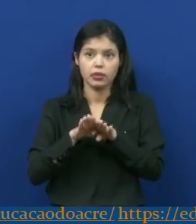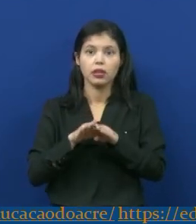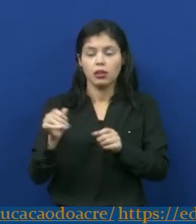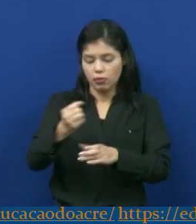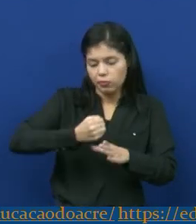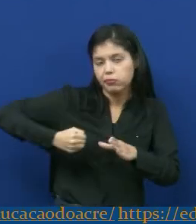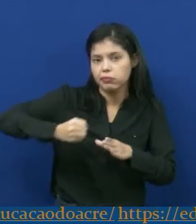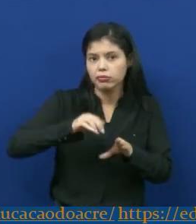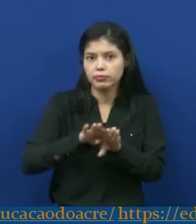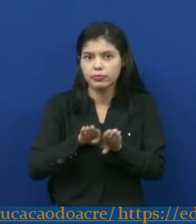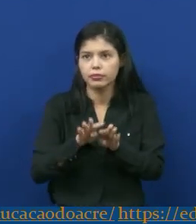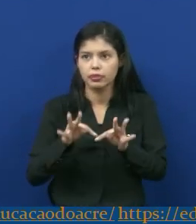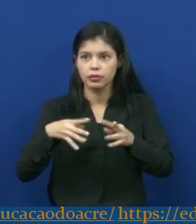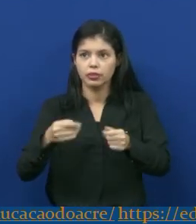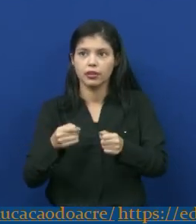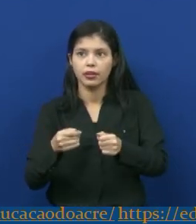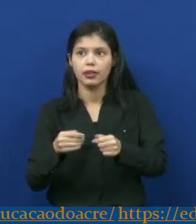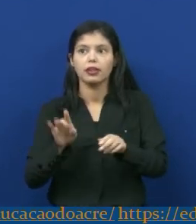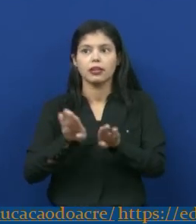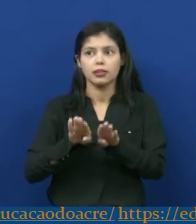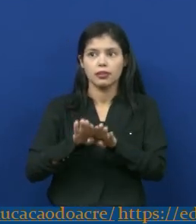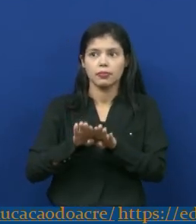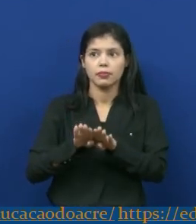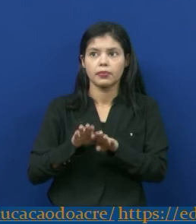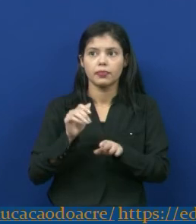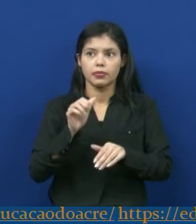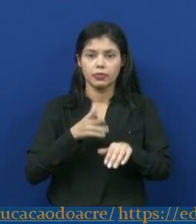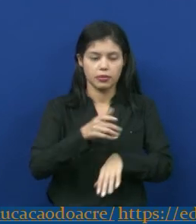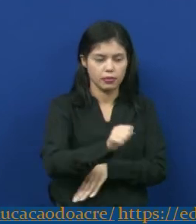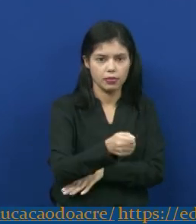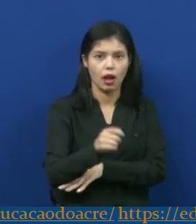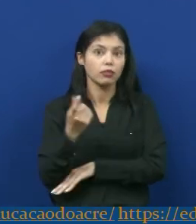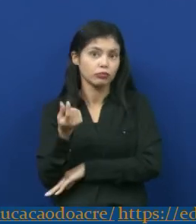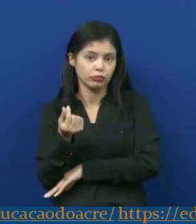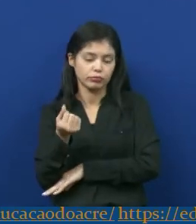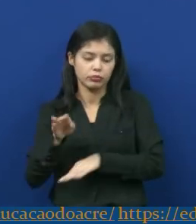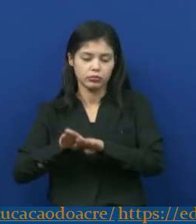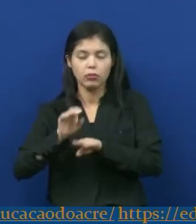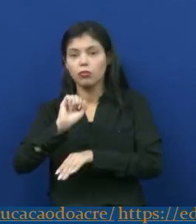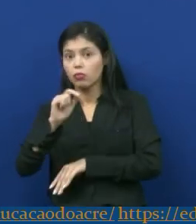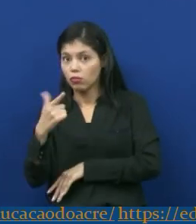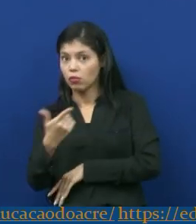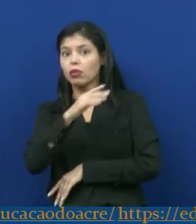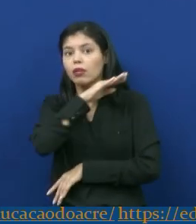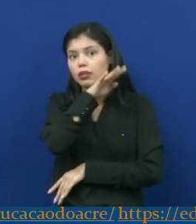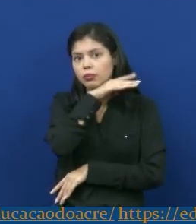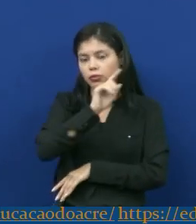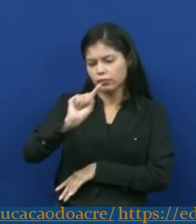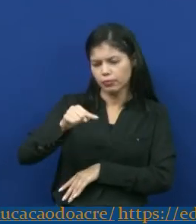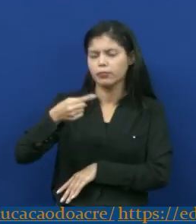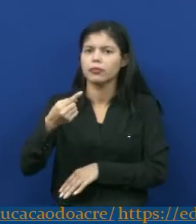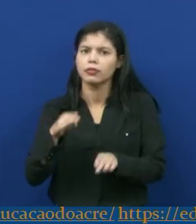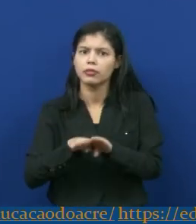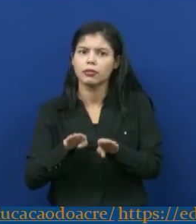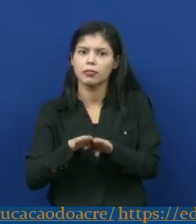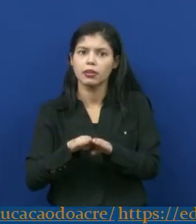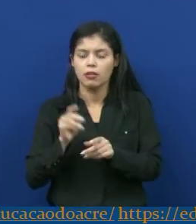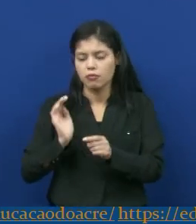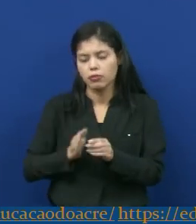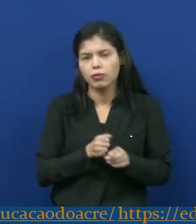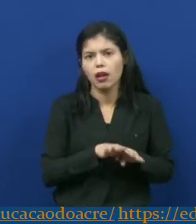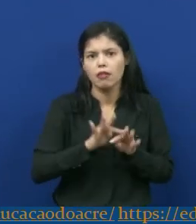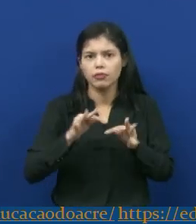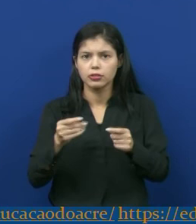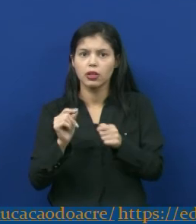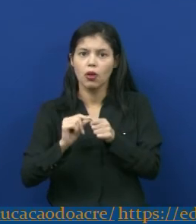cocinar, luego de tocar las llaves, dinero o animales, después de tocar alimentos crudos, después de